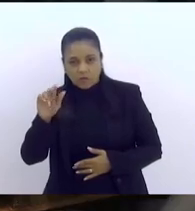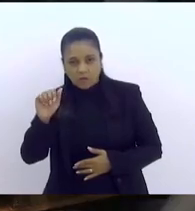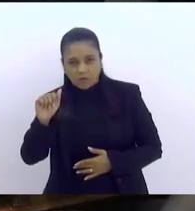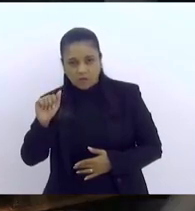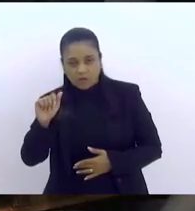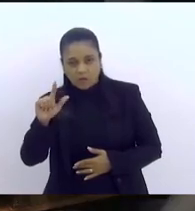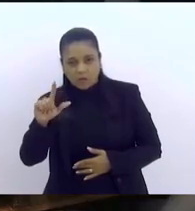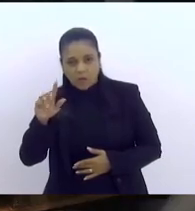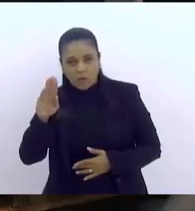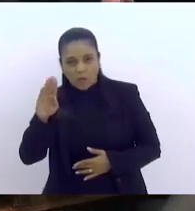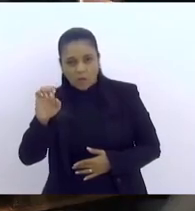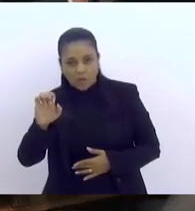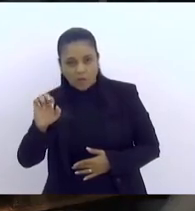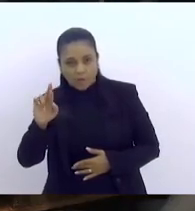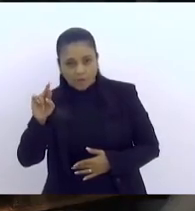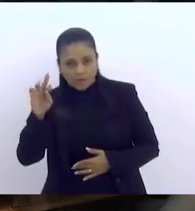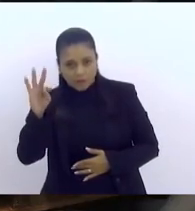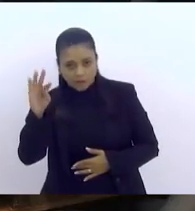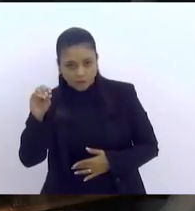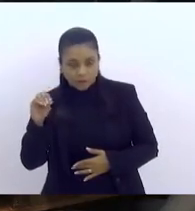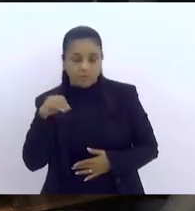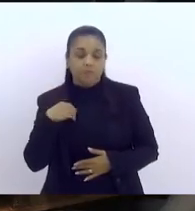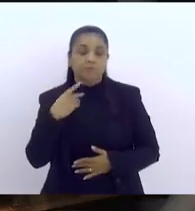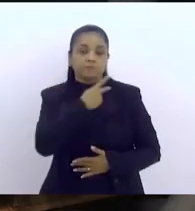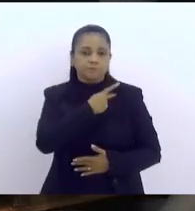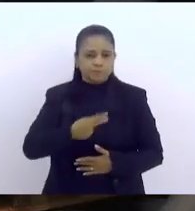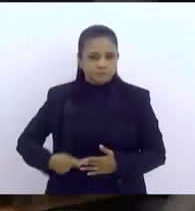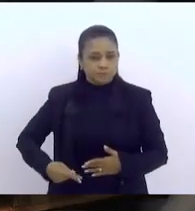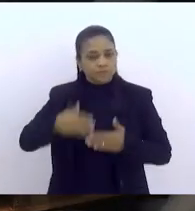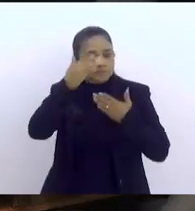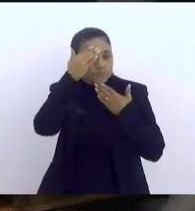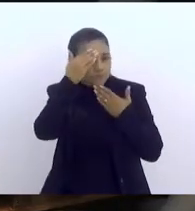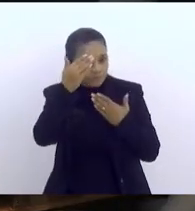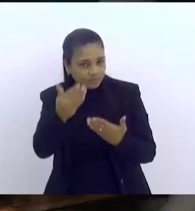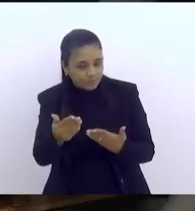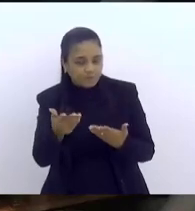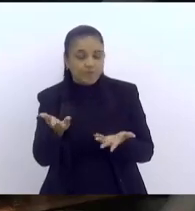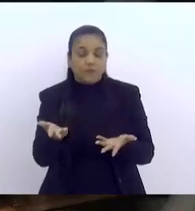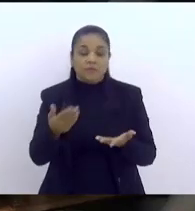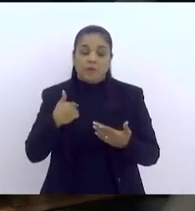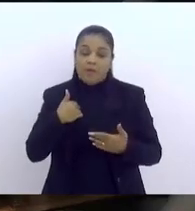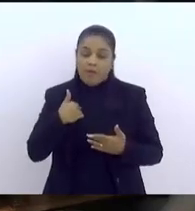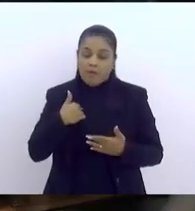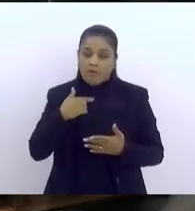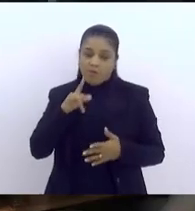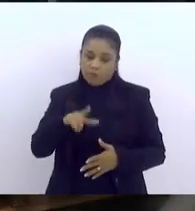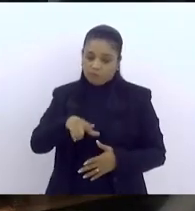Muito obrigado, presidente. Eu vou tomar um caminho agora